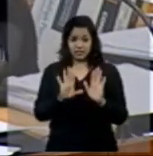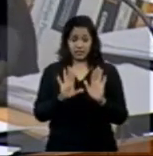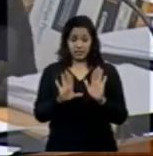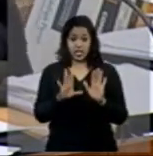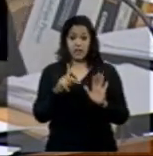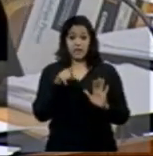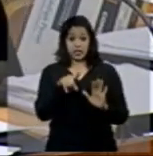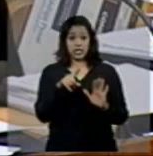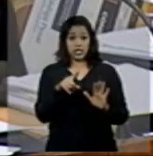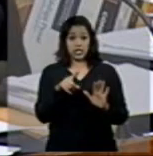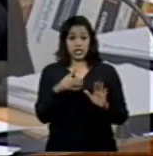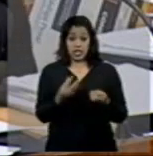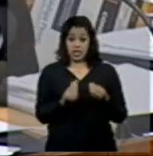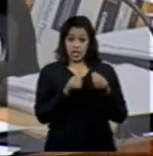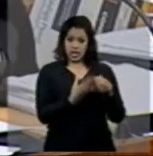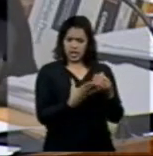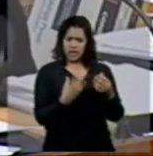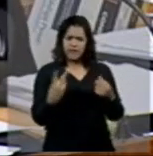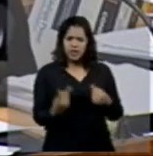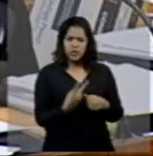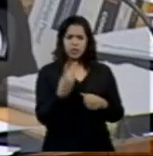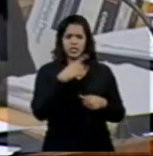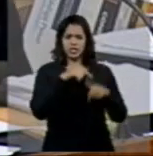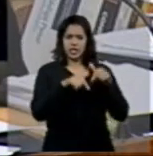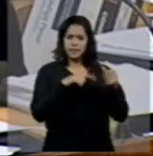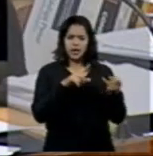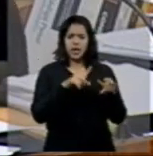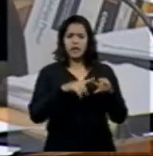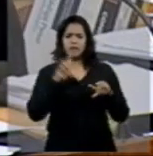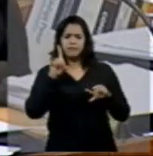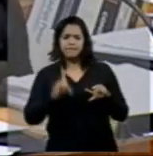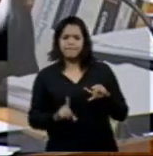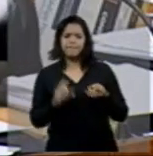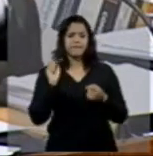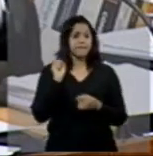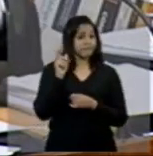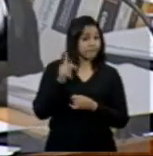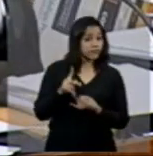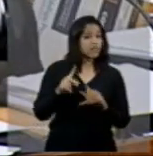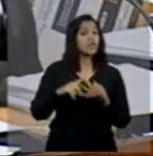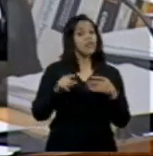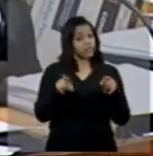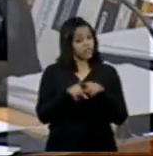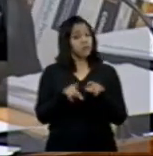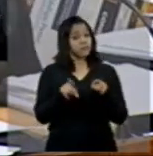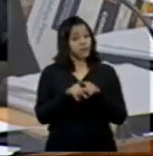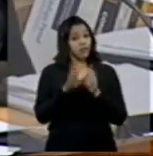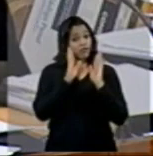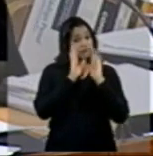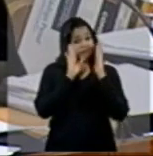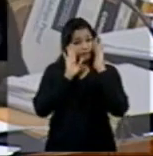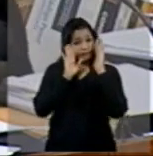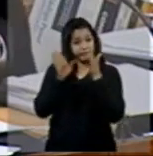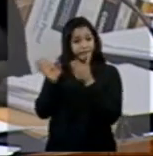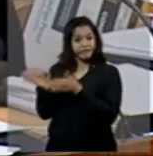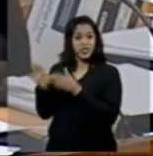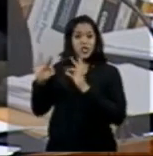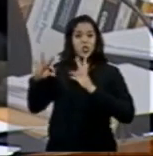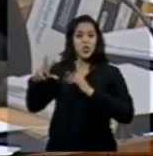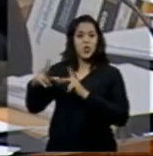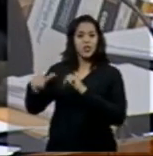garantia integral, a valorização do trabalho, a garantia de direitos sociais e direitos previdenciários também são destinadas ao autônomo,